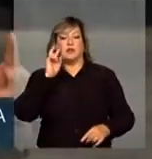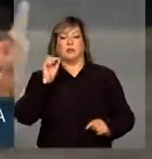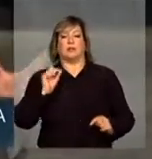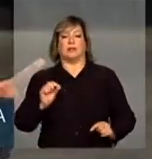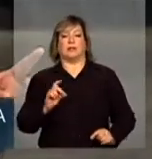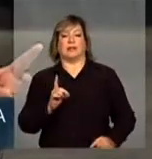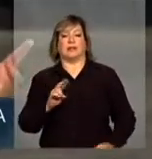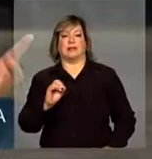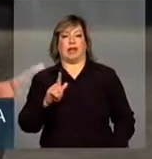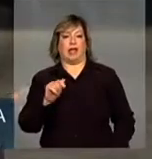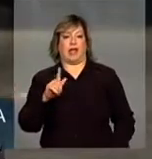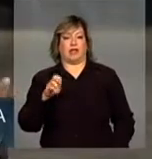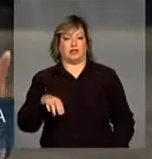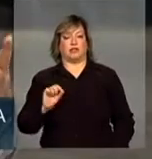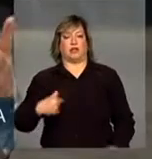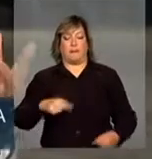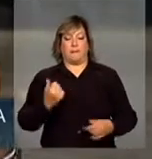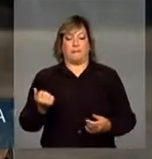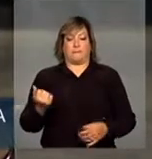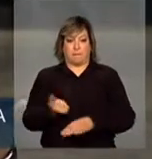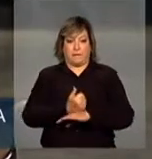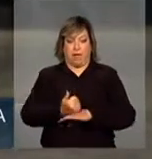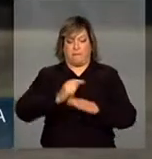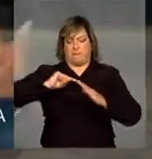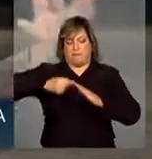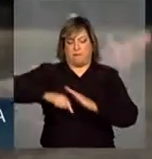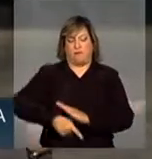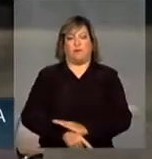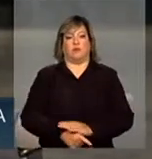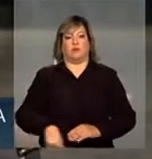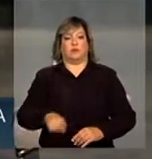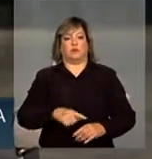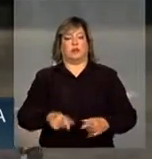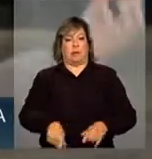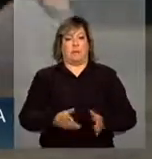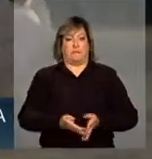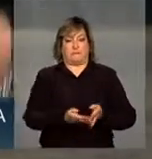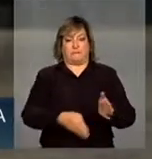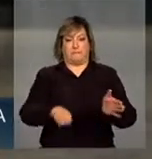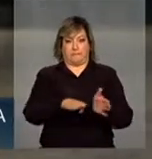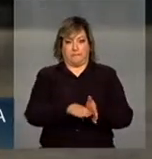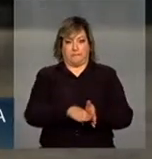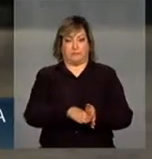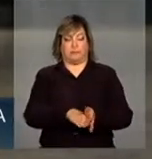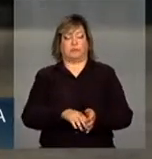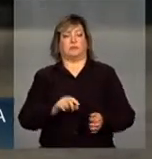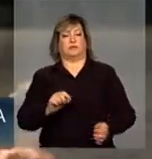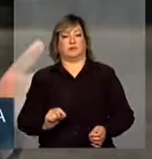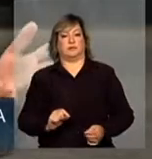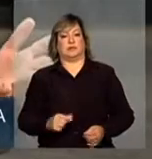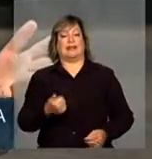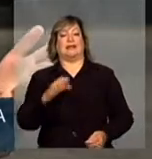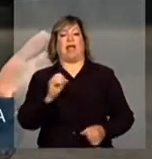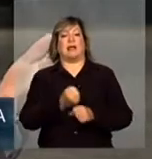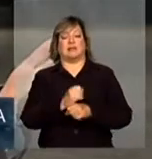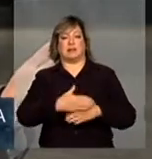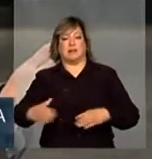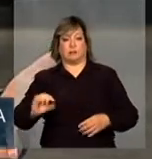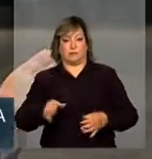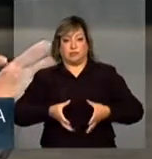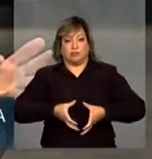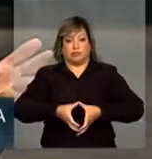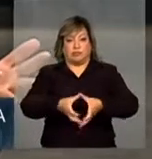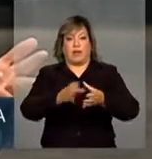nós vamos preservar a profundidade desses portos públicos em 10 anos. O governo chamou a responsabilidade para si. Os canais